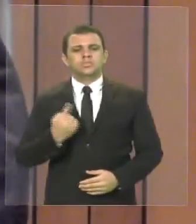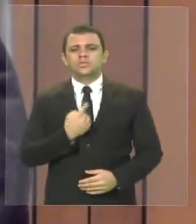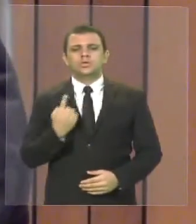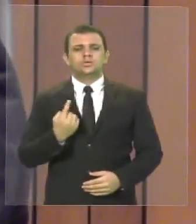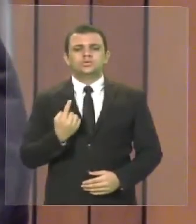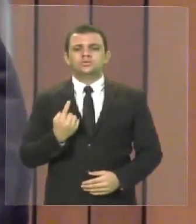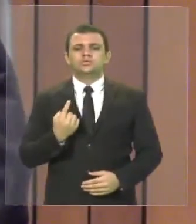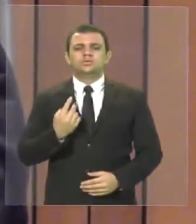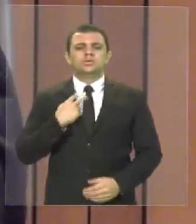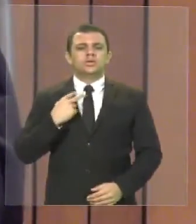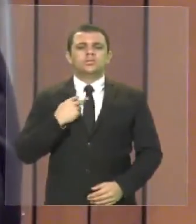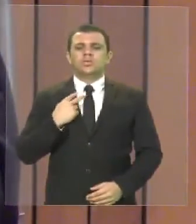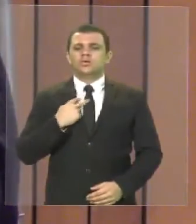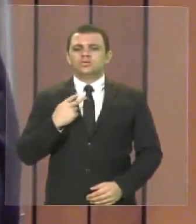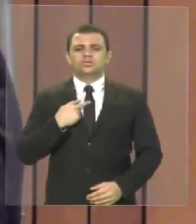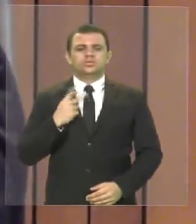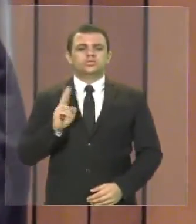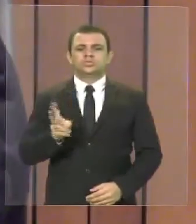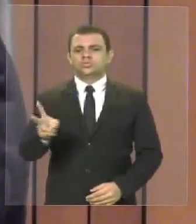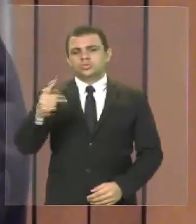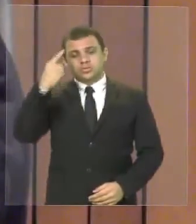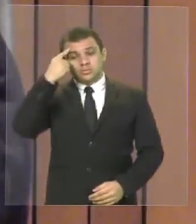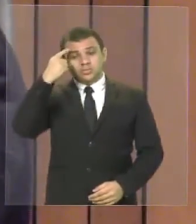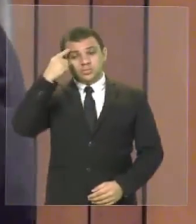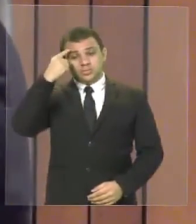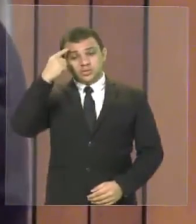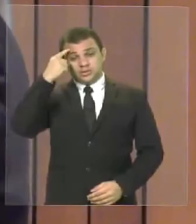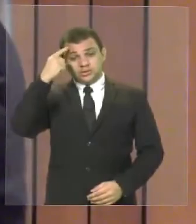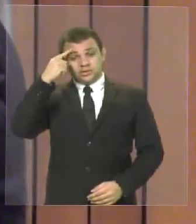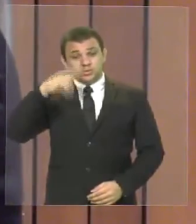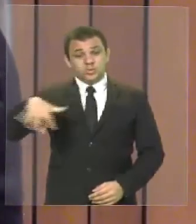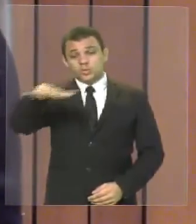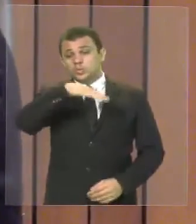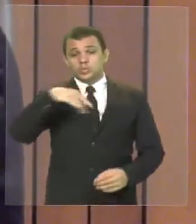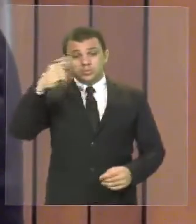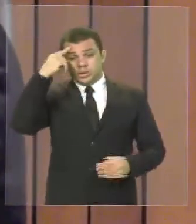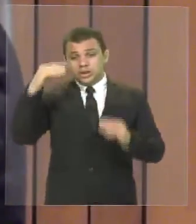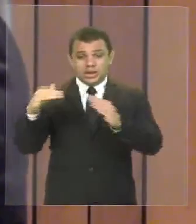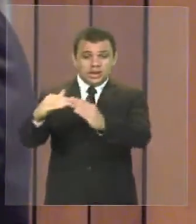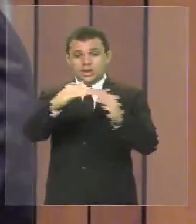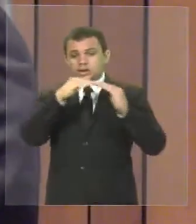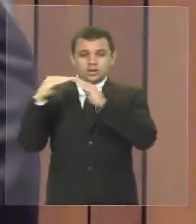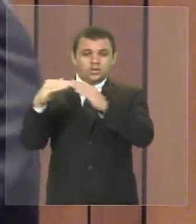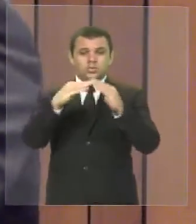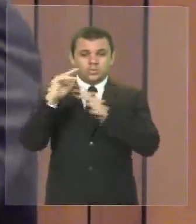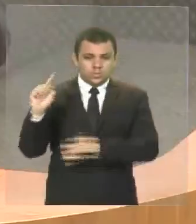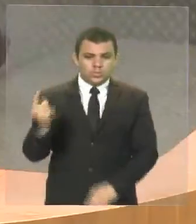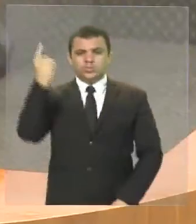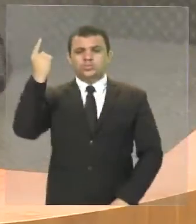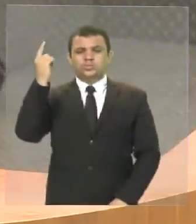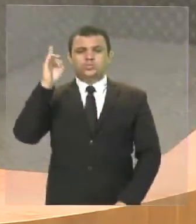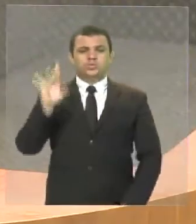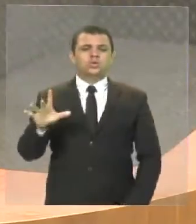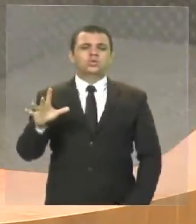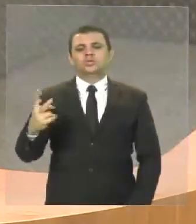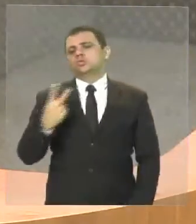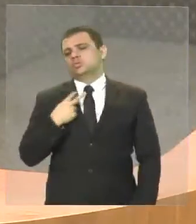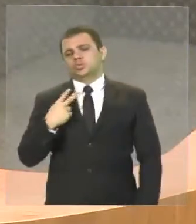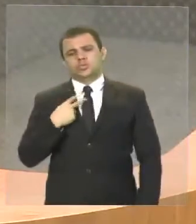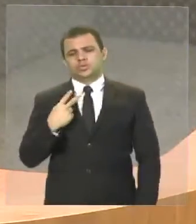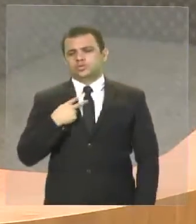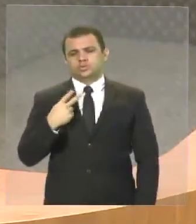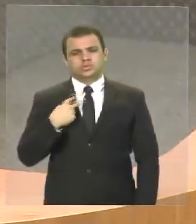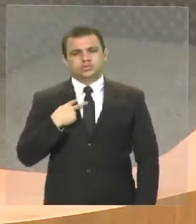viver na república do pensamento único, onde somente um único pensamento vai existir e é o que está correto.